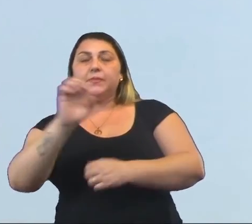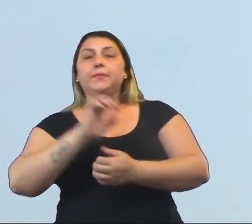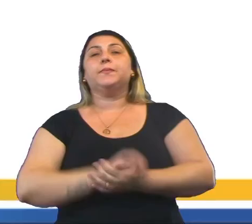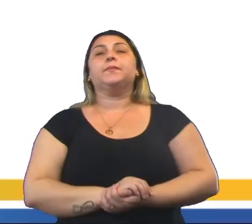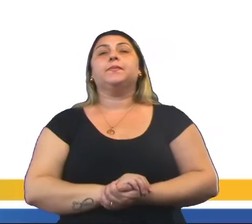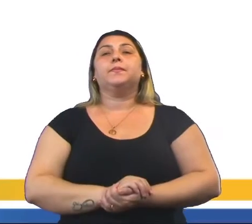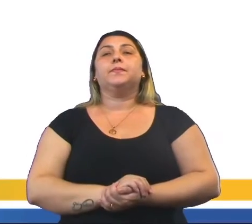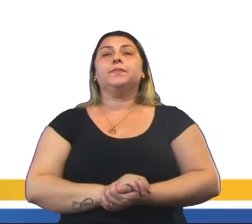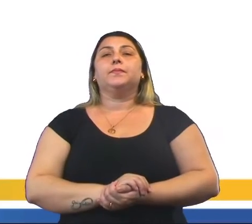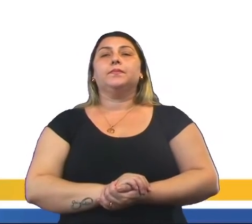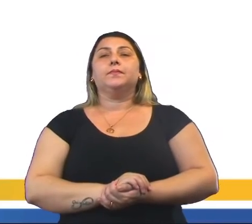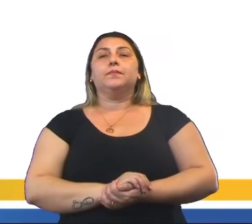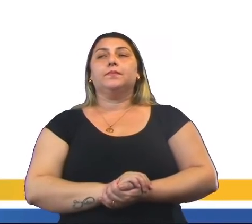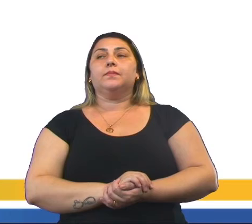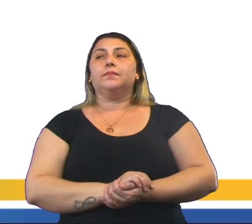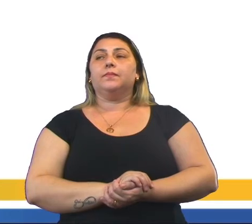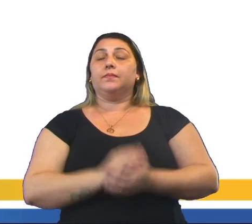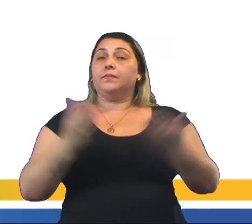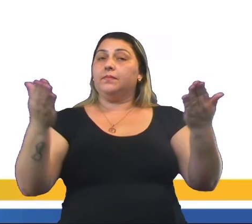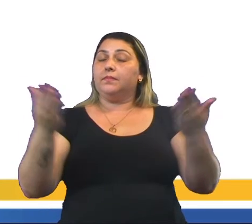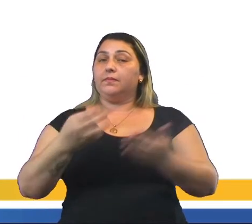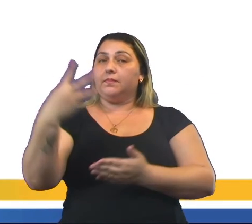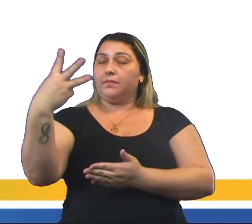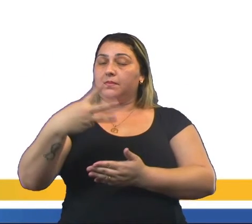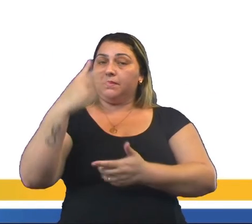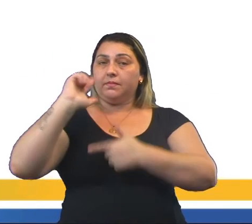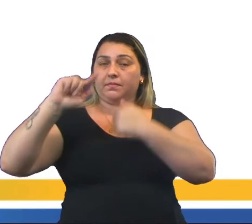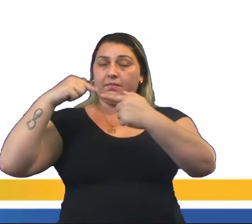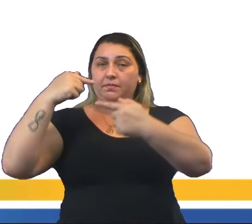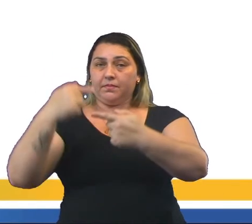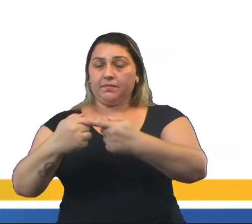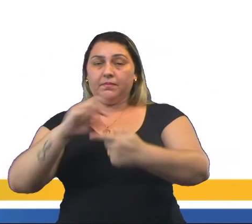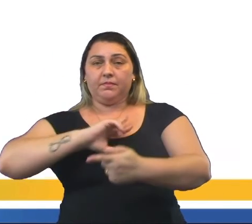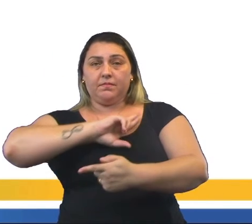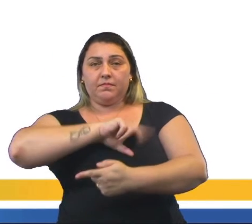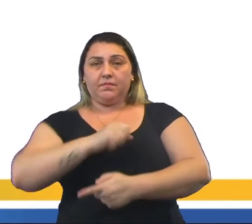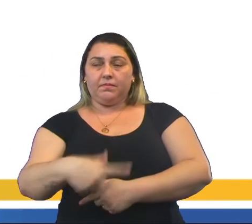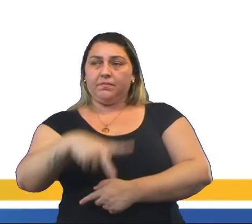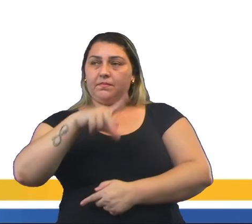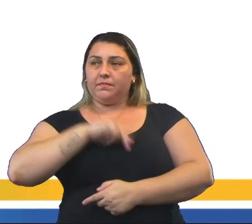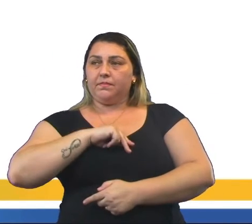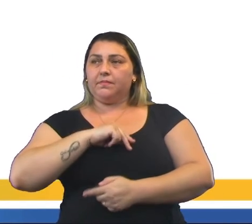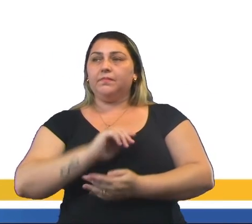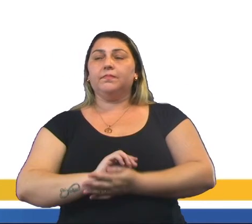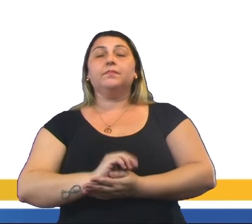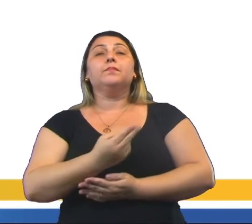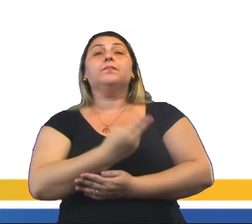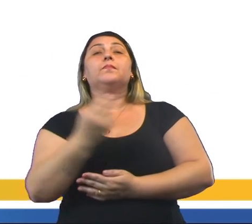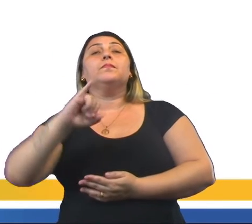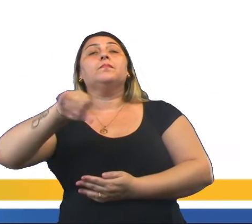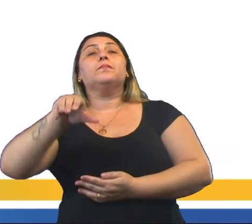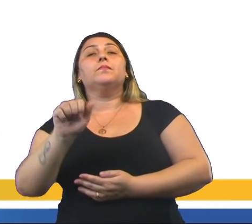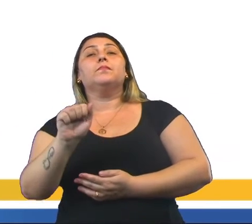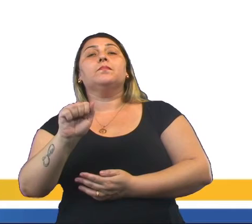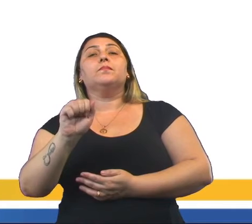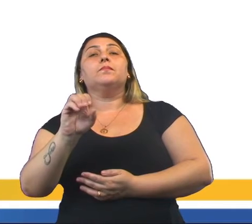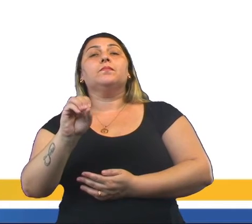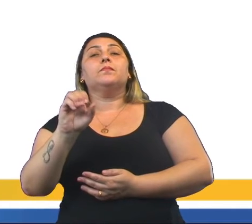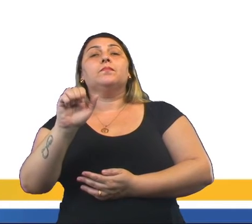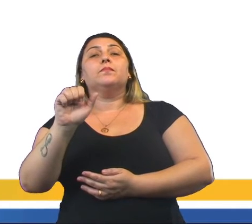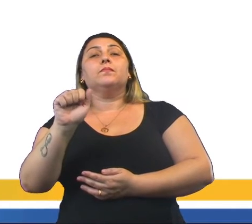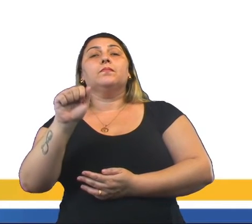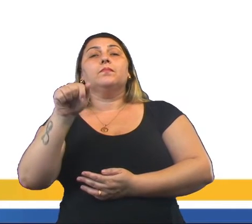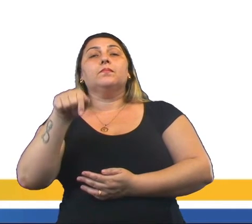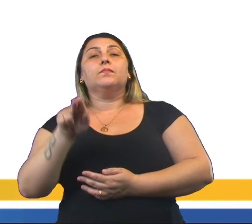tuberculose. E vamos agora para a terceira geração romântica em Portugal. E o nome, Joaquim Guilherme